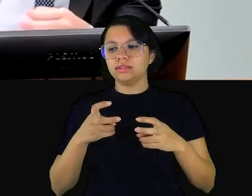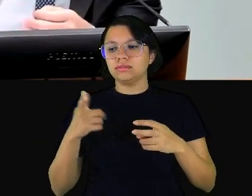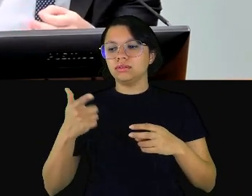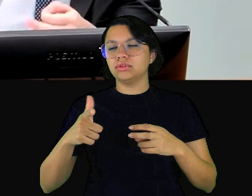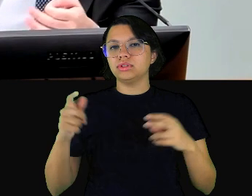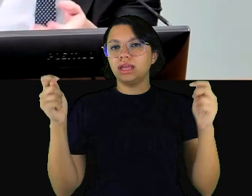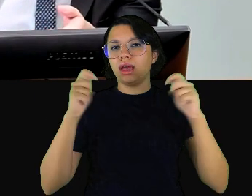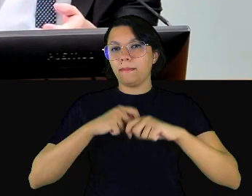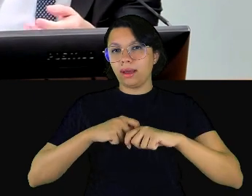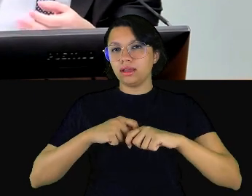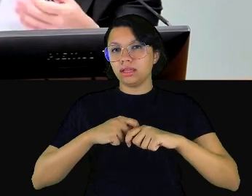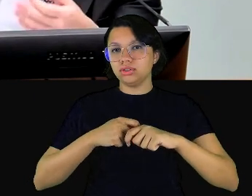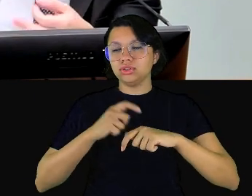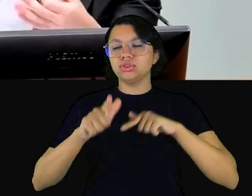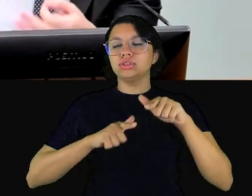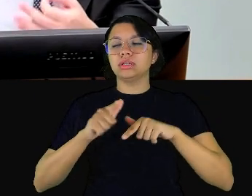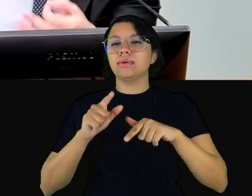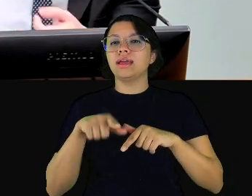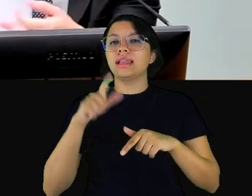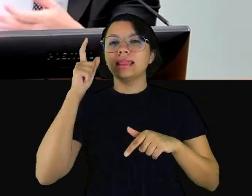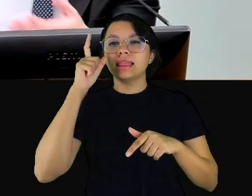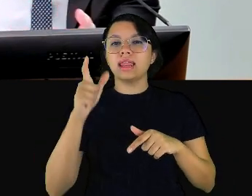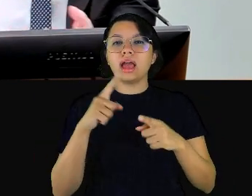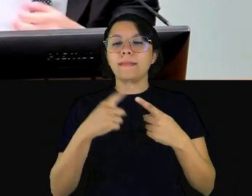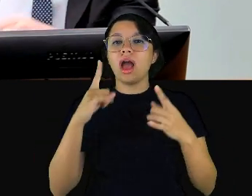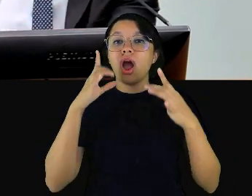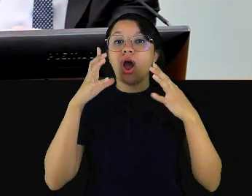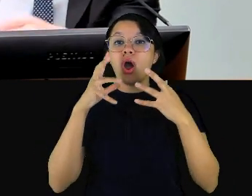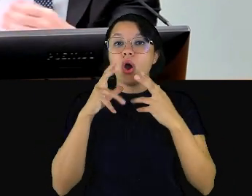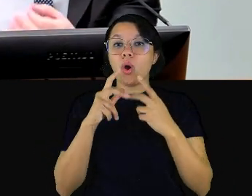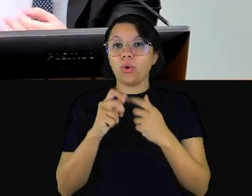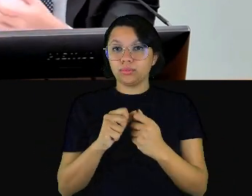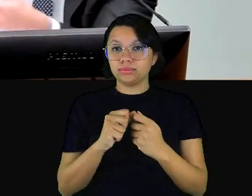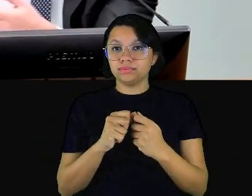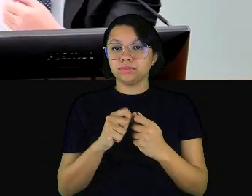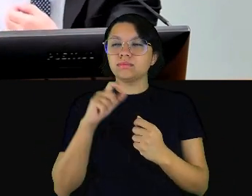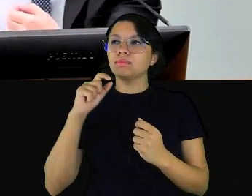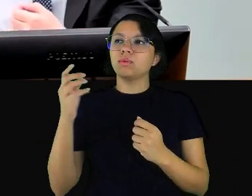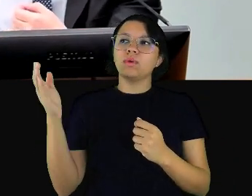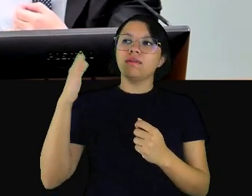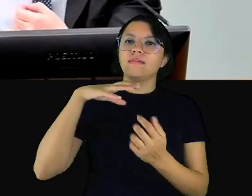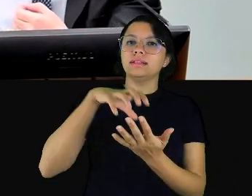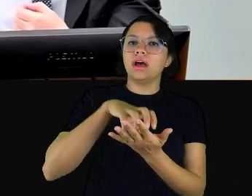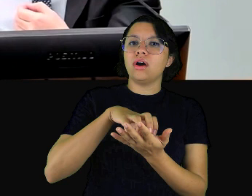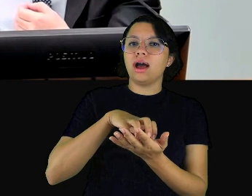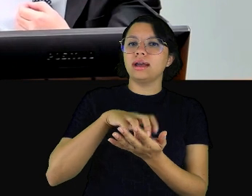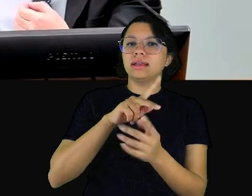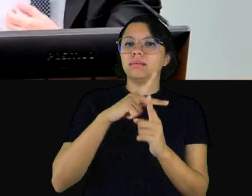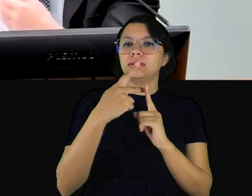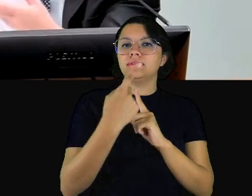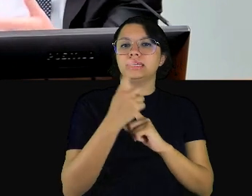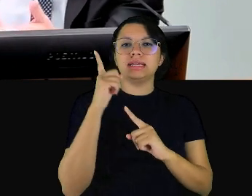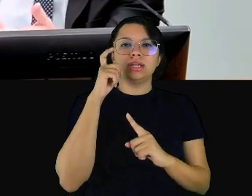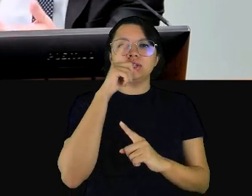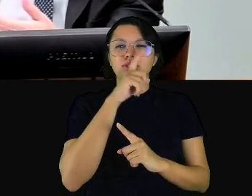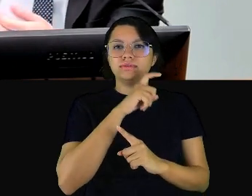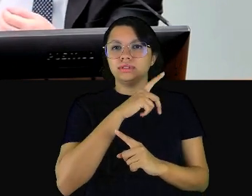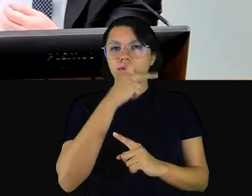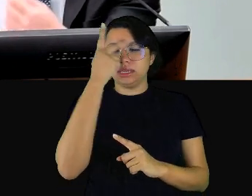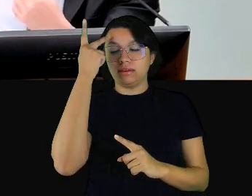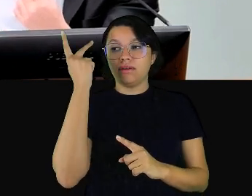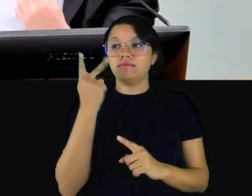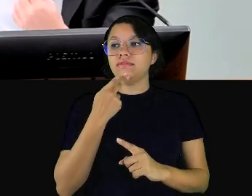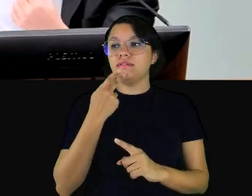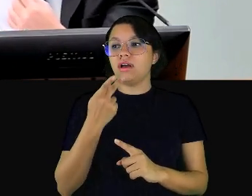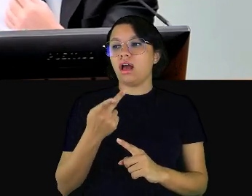incapacidade laborativa é interessante, mas ele é praticamente absoluto. O que vem da autarquia previdenciária, dificilmente alguém vai